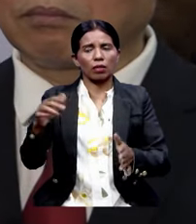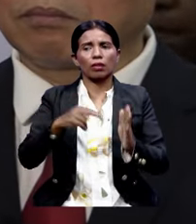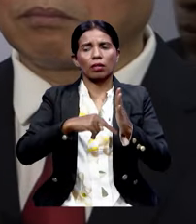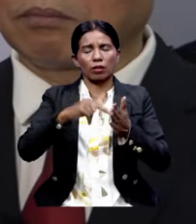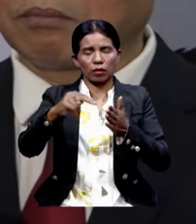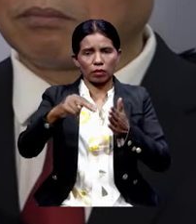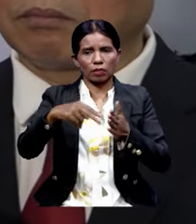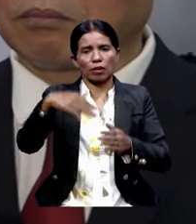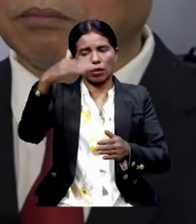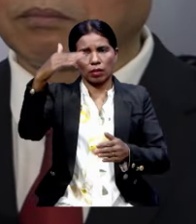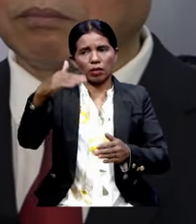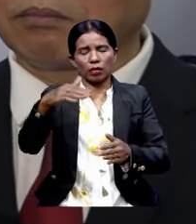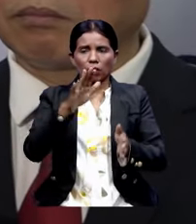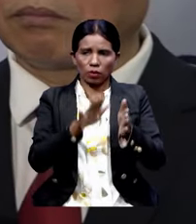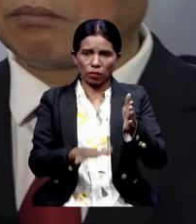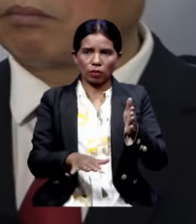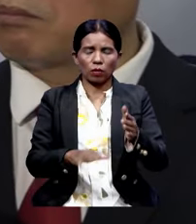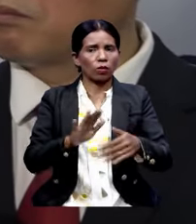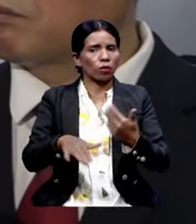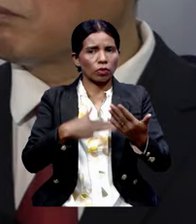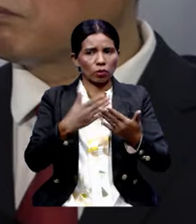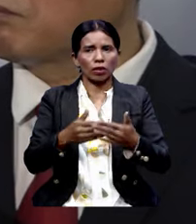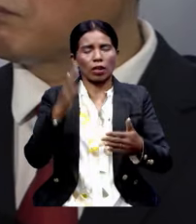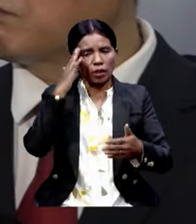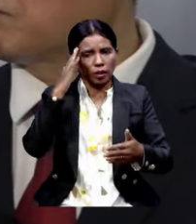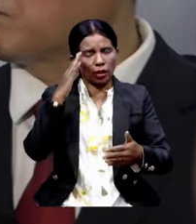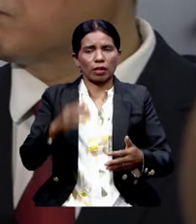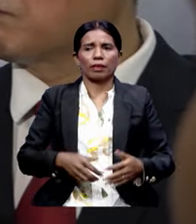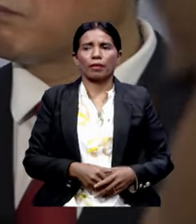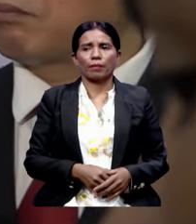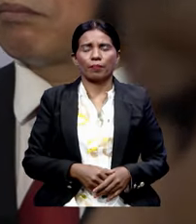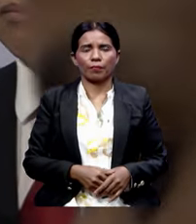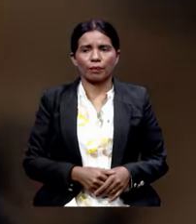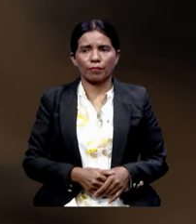ba a base liu a todo consciente de hankata